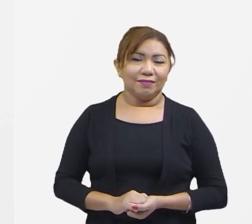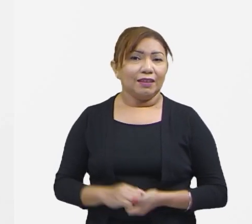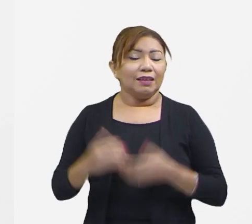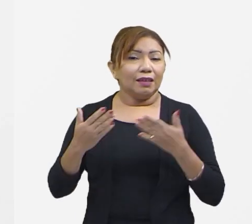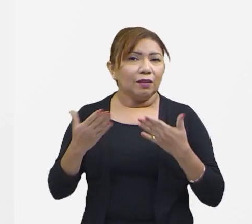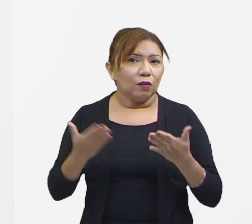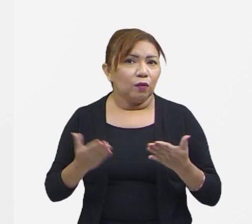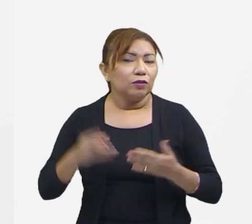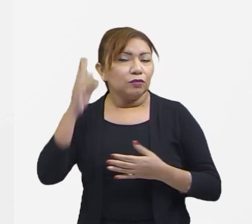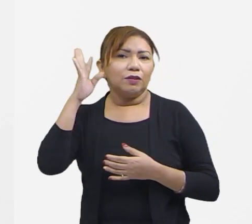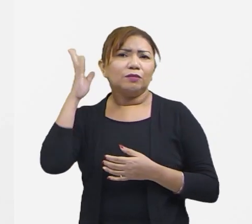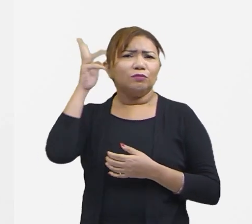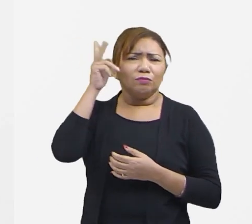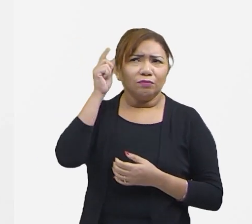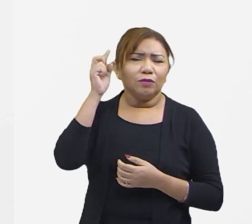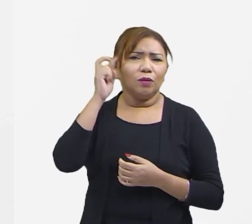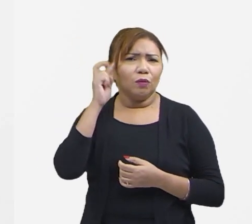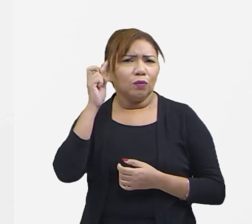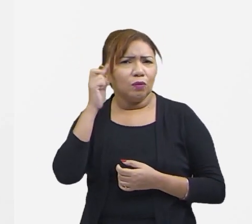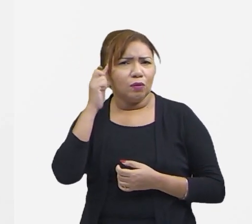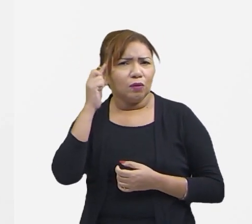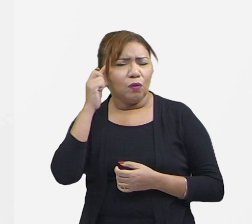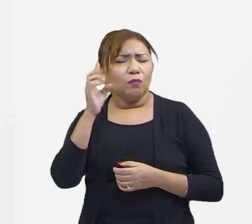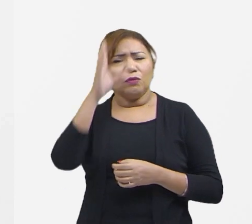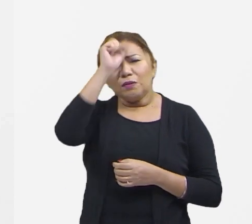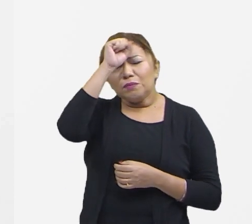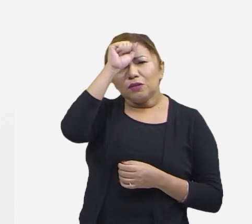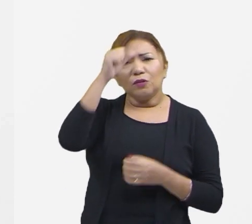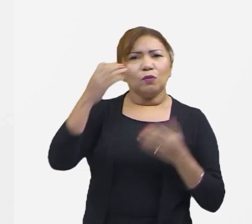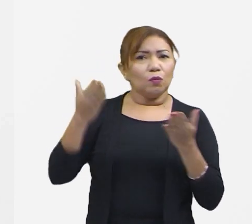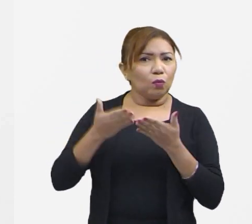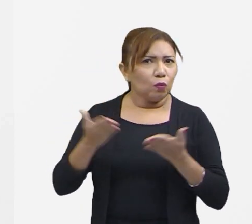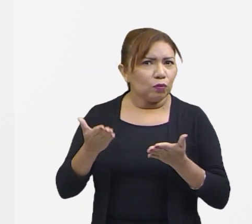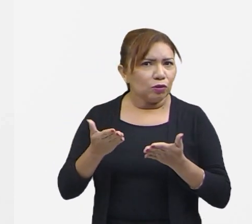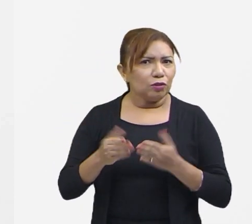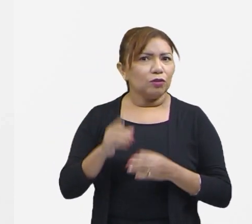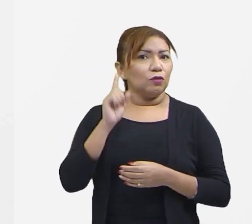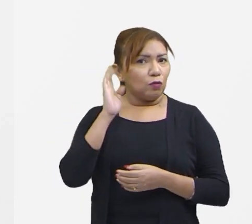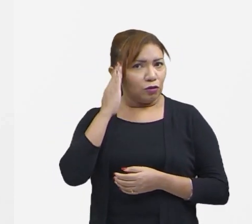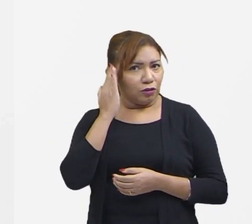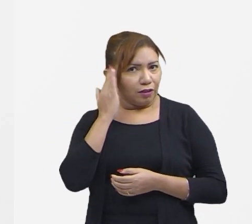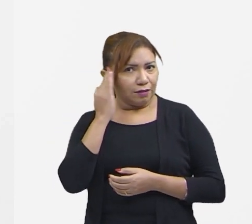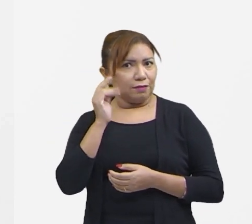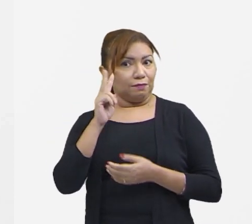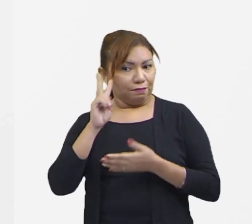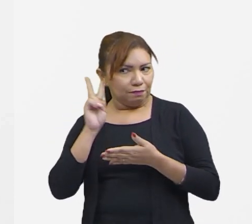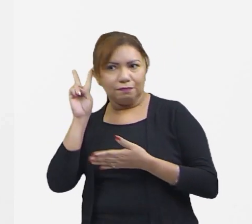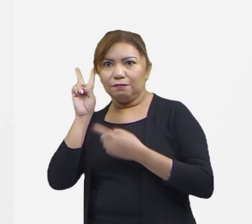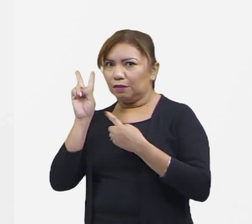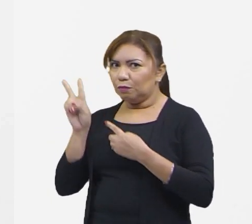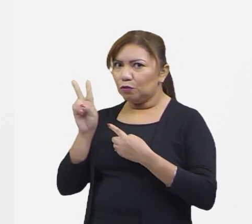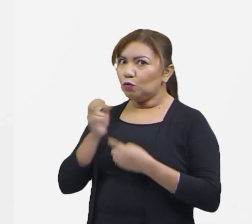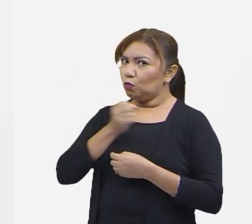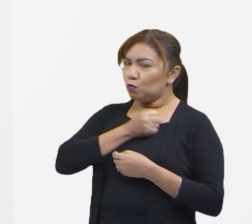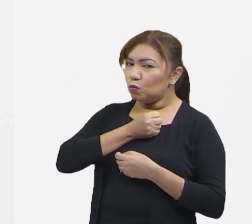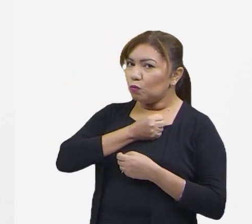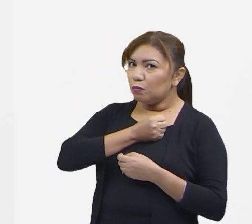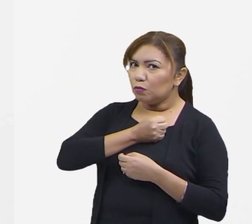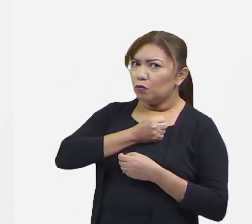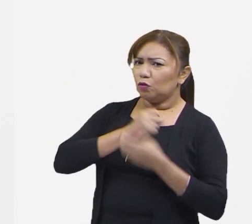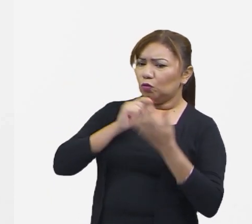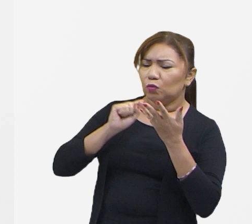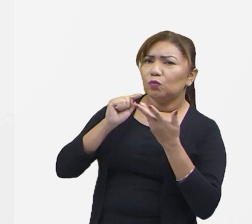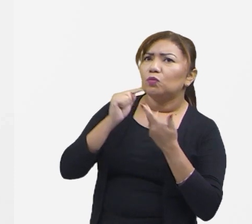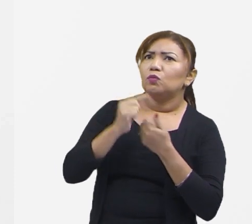Agora, vamos rever o que estudamos na nossa aula de hoje. Nós vimos que os números estão constantemente em nosso dia a